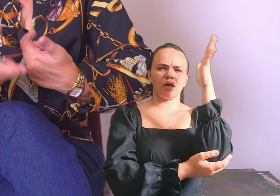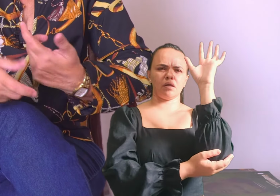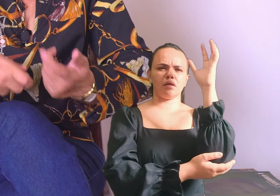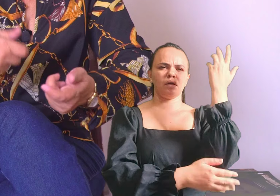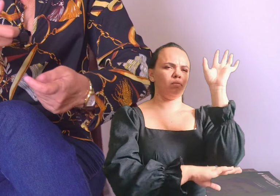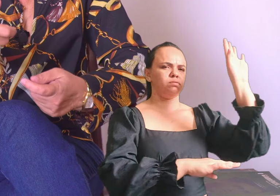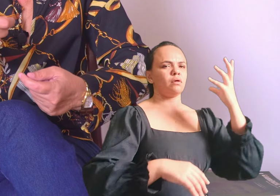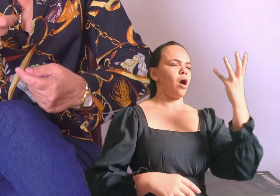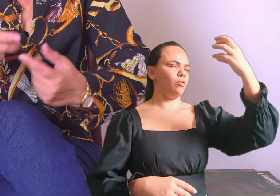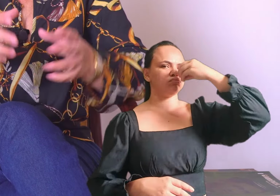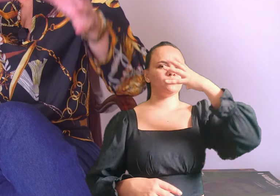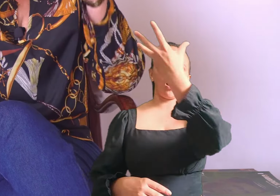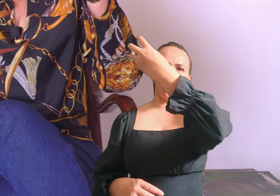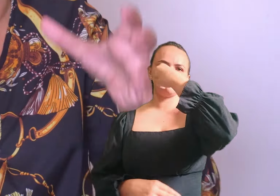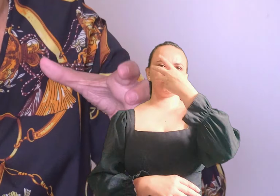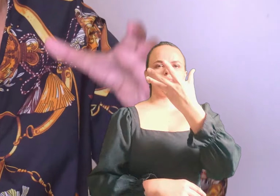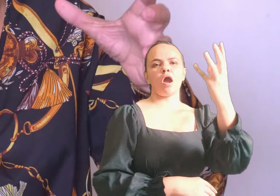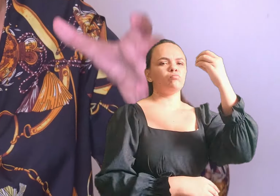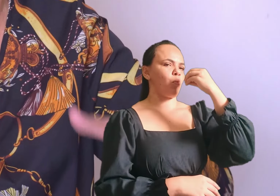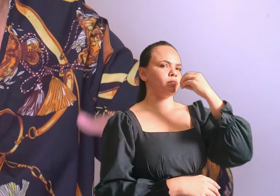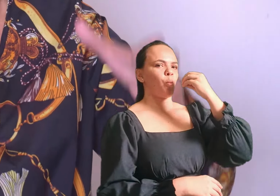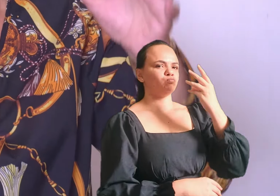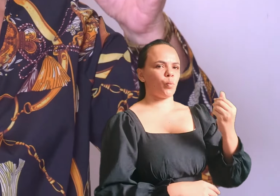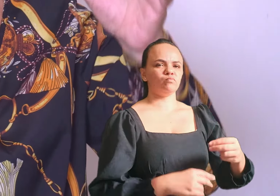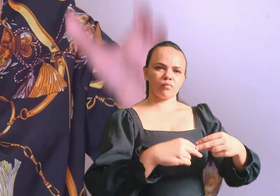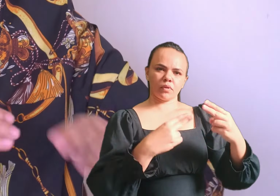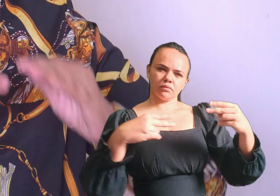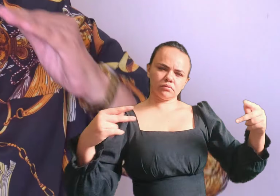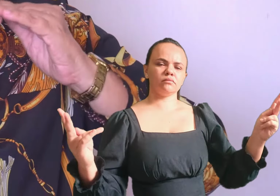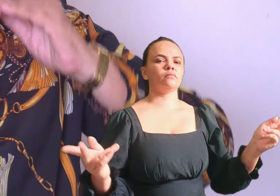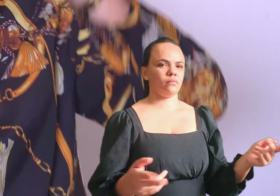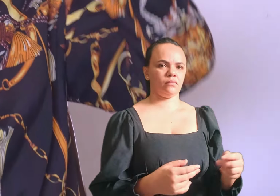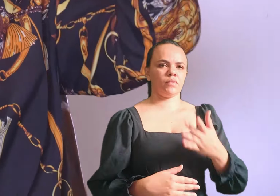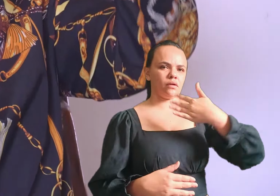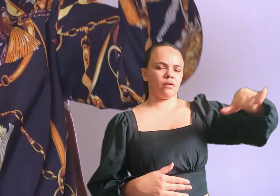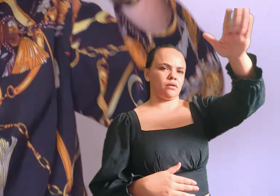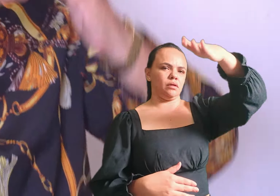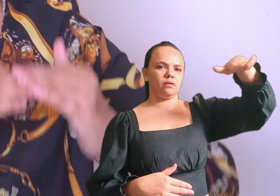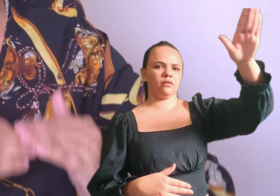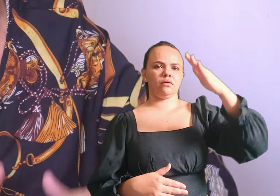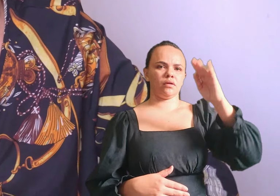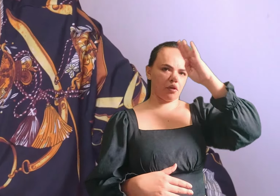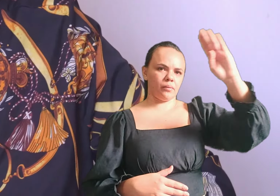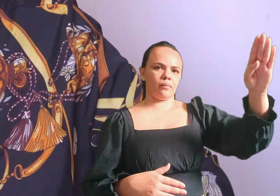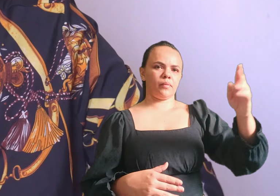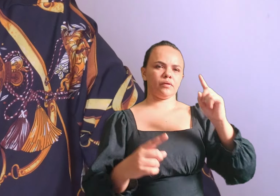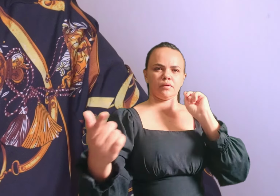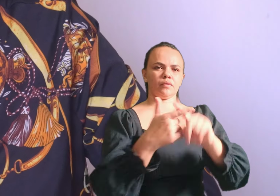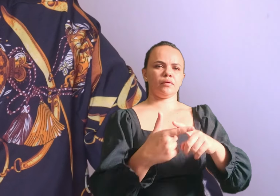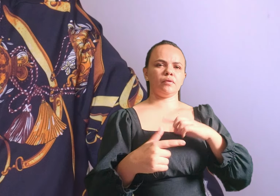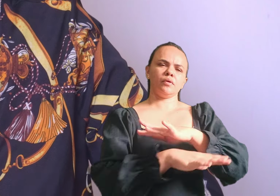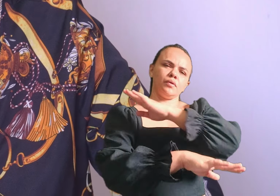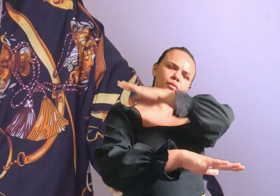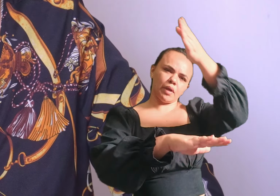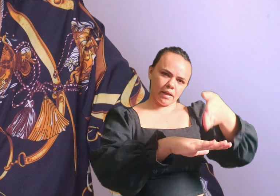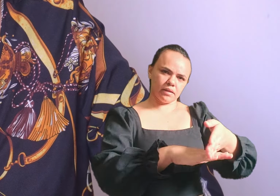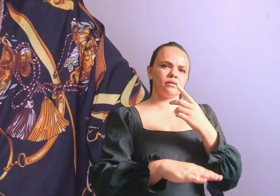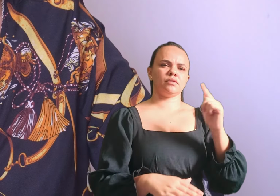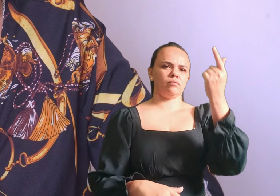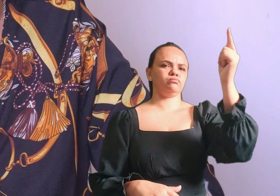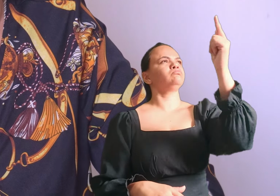as árvores endêmicas da região e principalmente devido à altitude Aonde a a